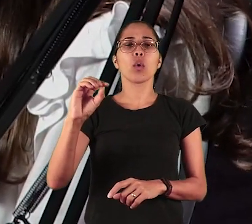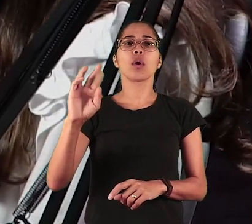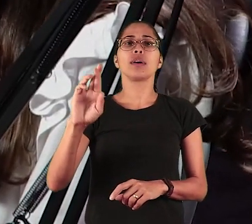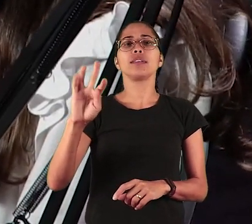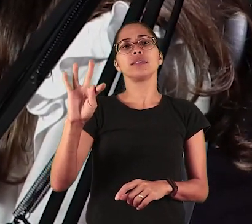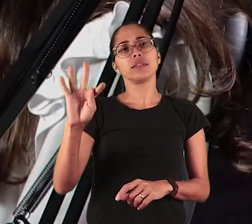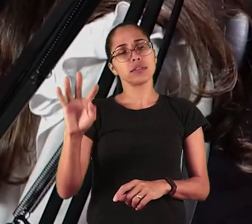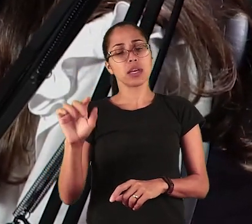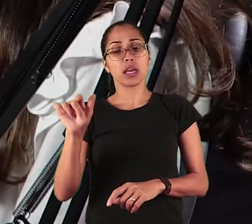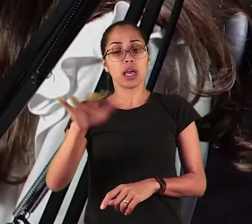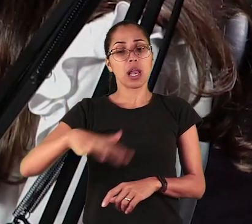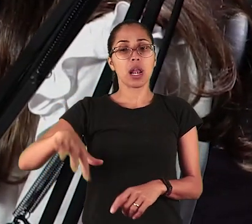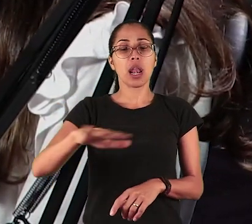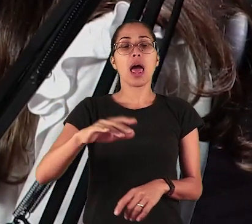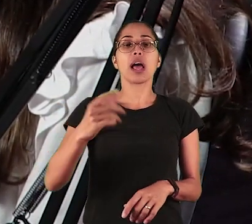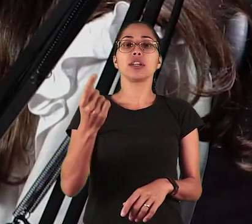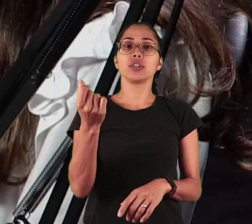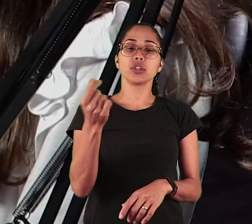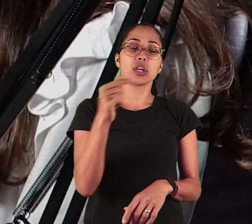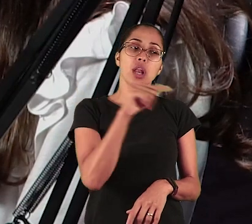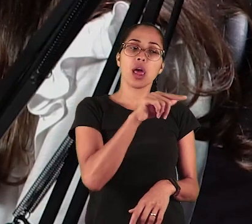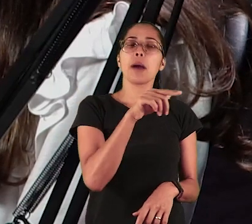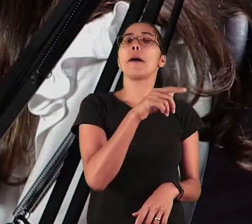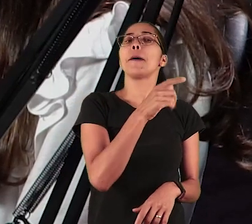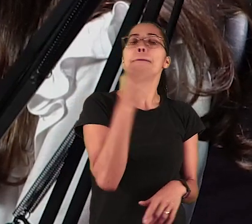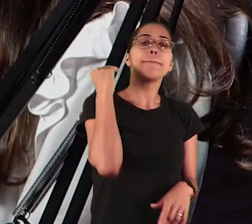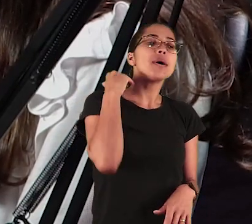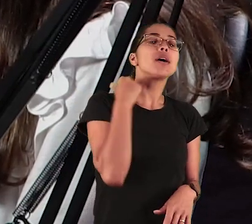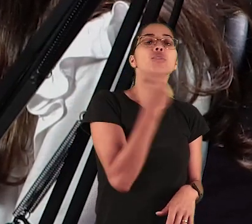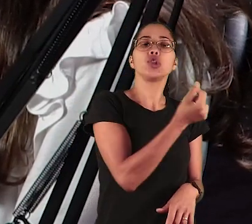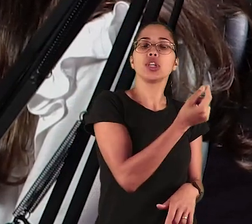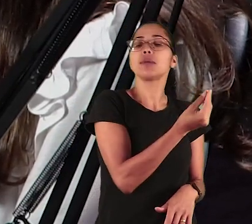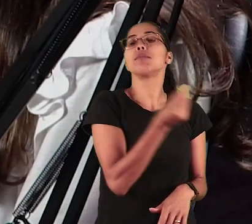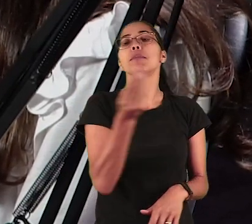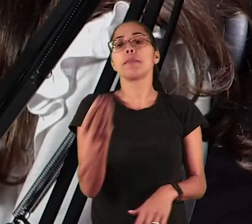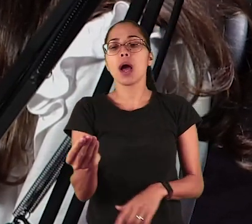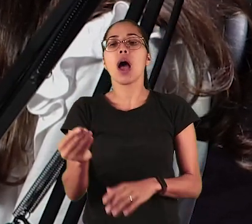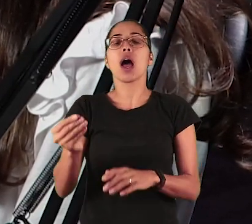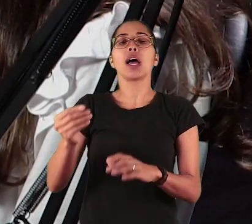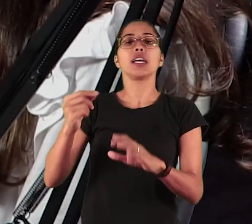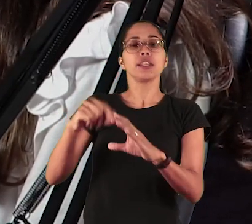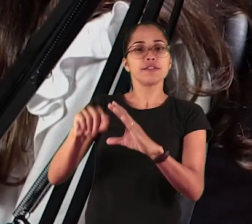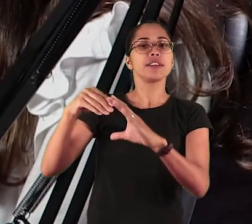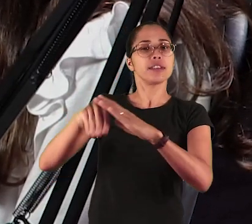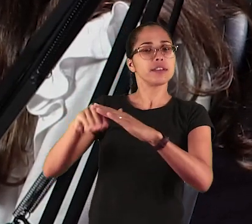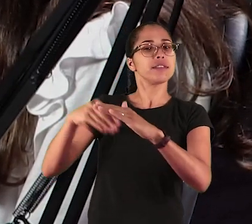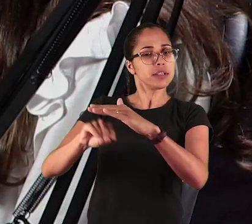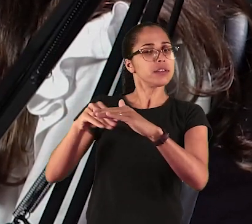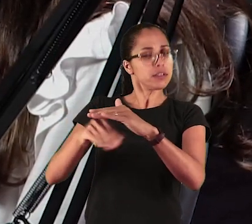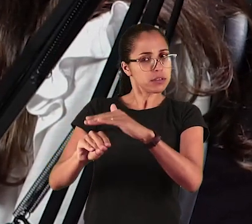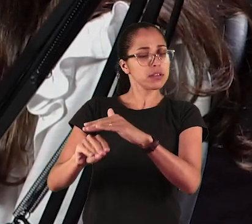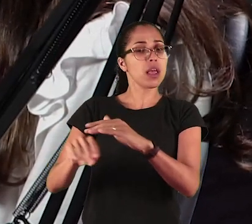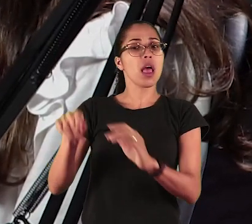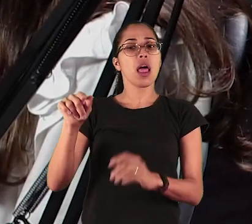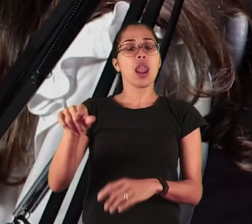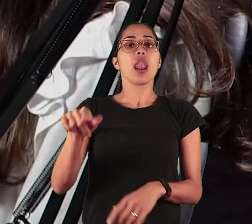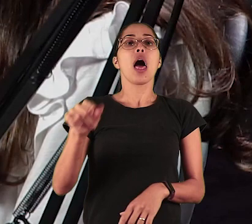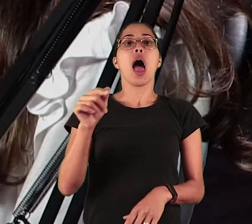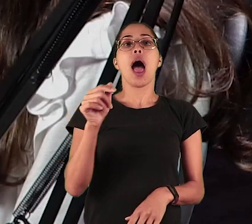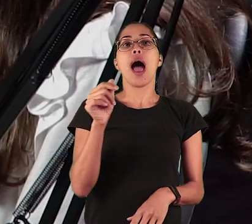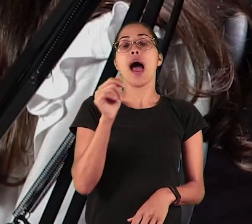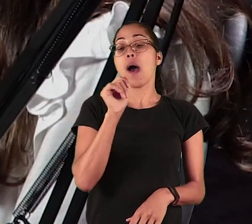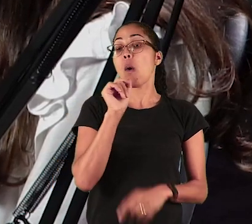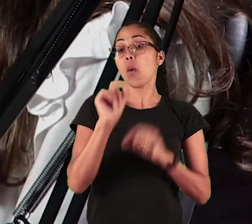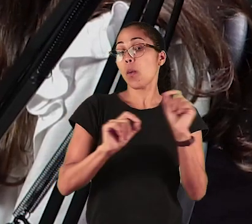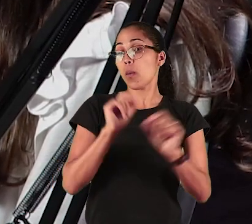do banco né então eram era uma maneira de ter exposição a carreira de primer que sempre foi eu acho que ainda é uma das mais